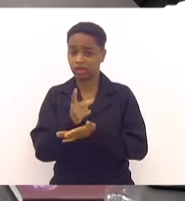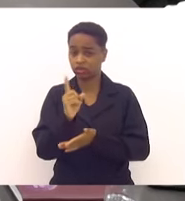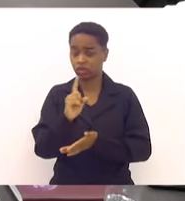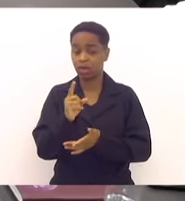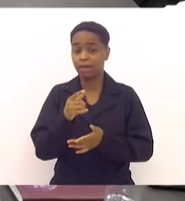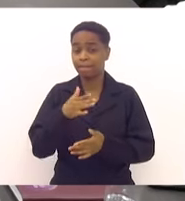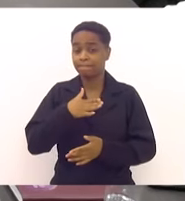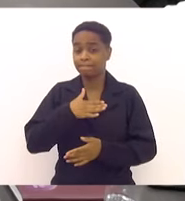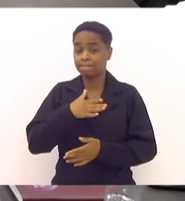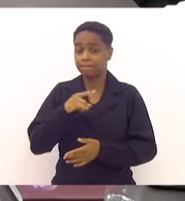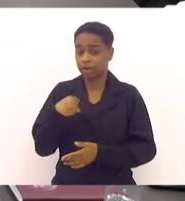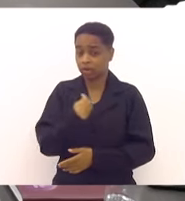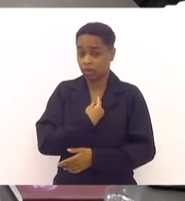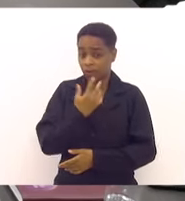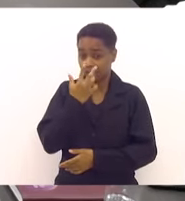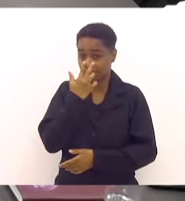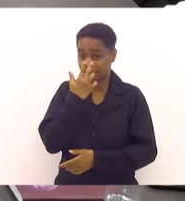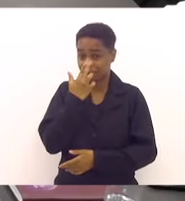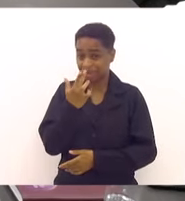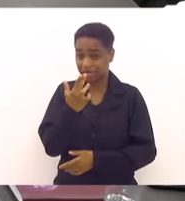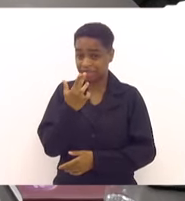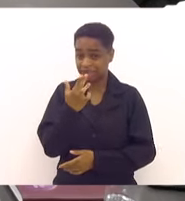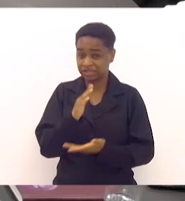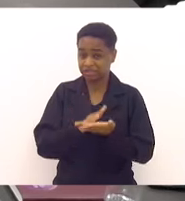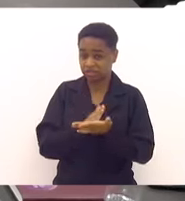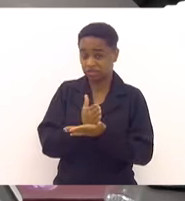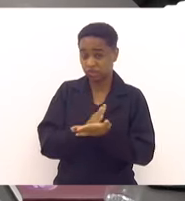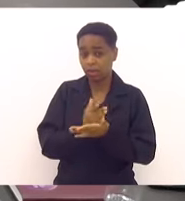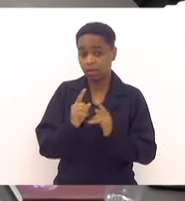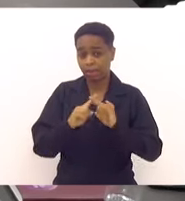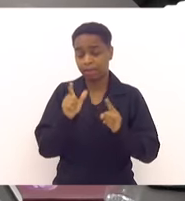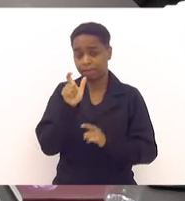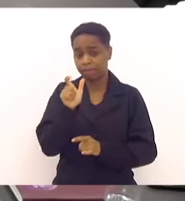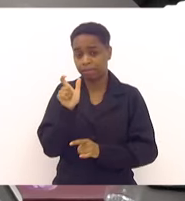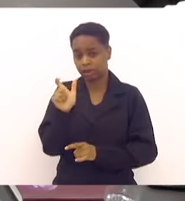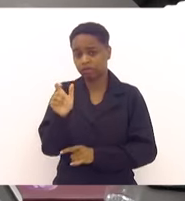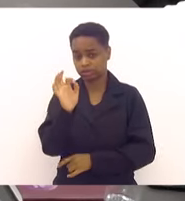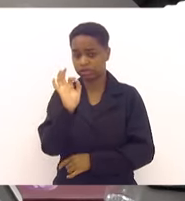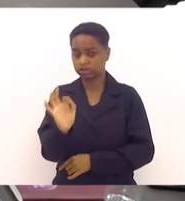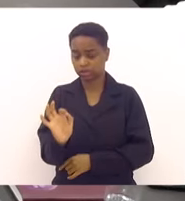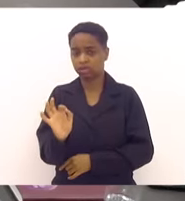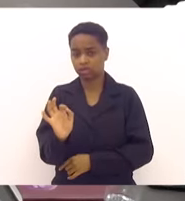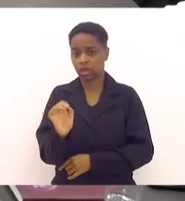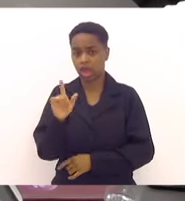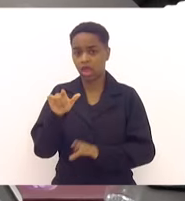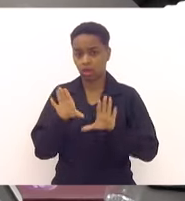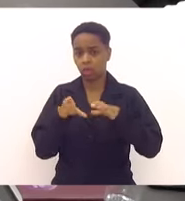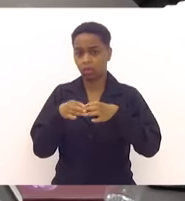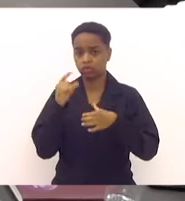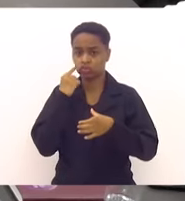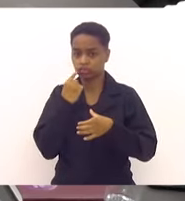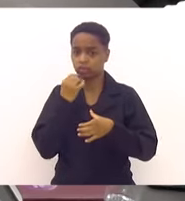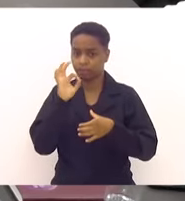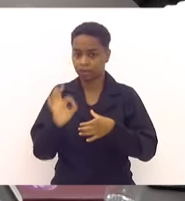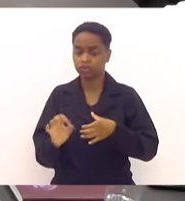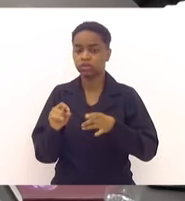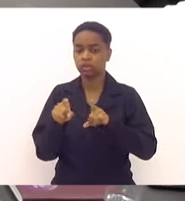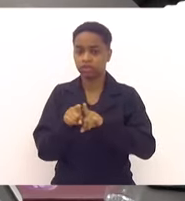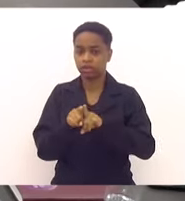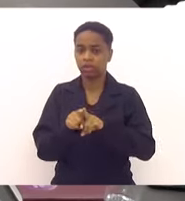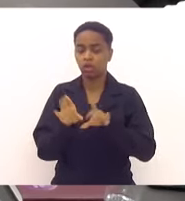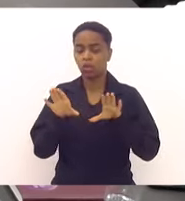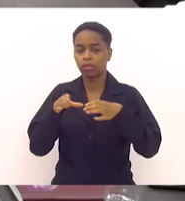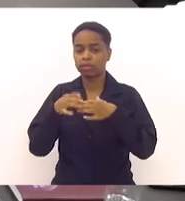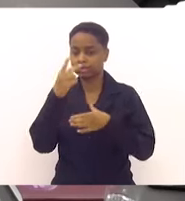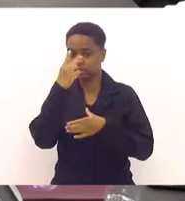momento para a gente e fica incômodo, né? Mas o termo está correto, ainda é comunidade surda, assim como eu posso dizer comunidade